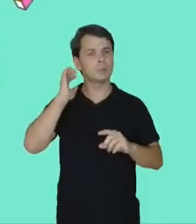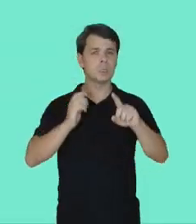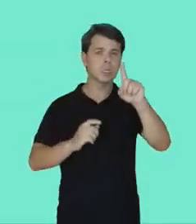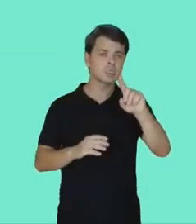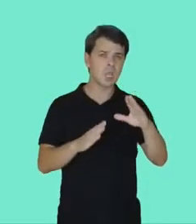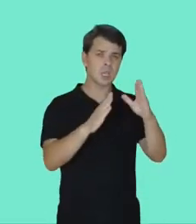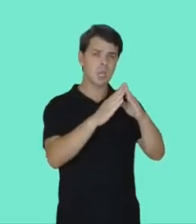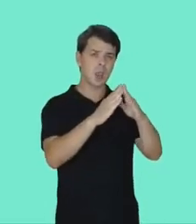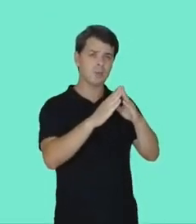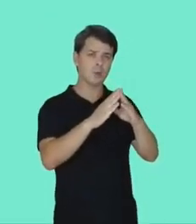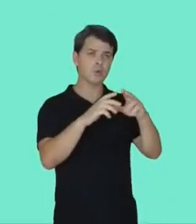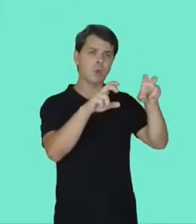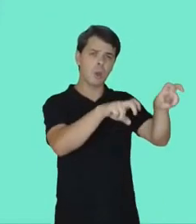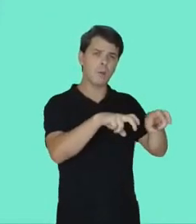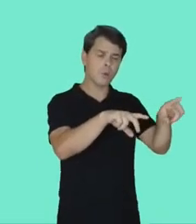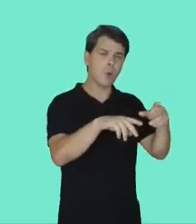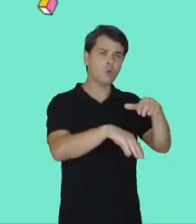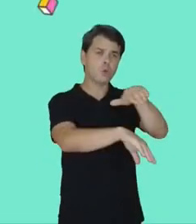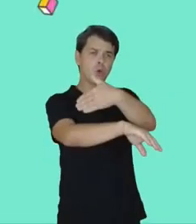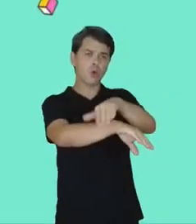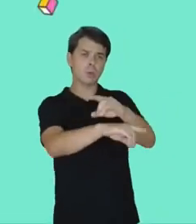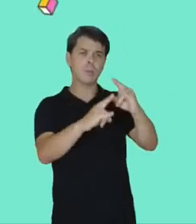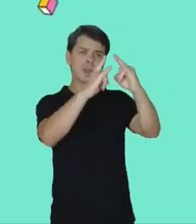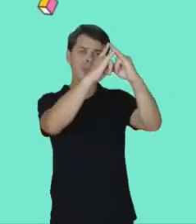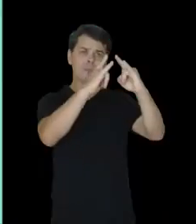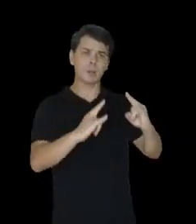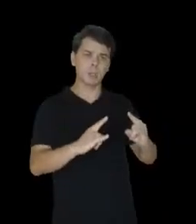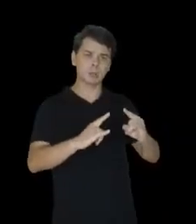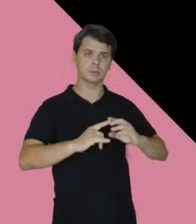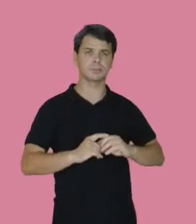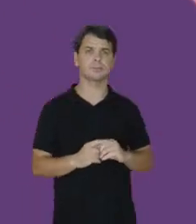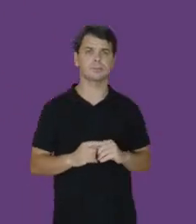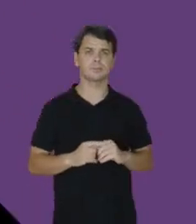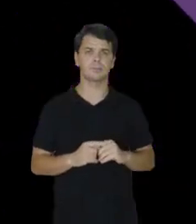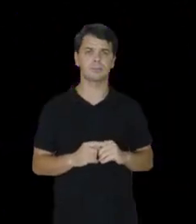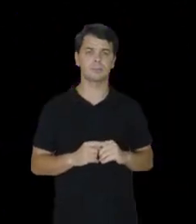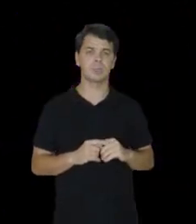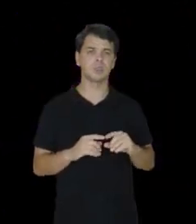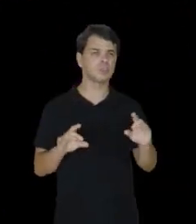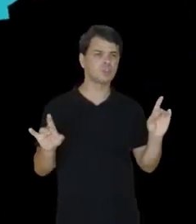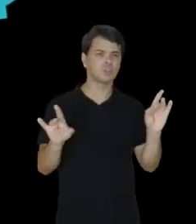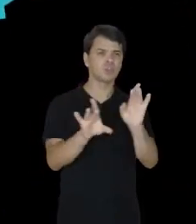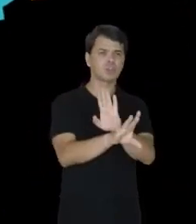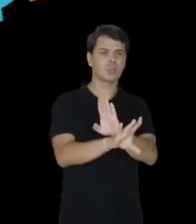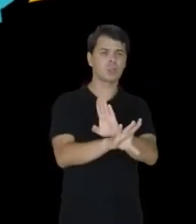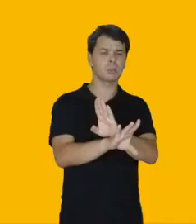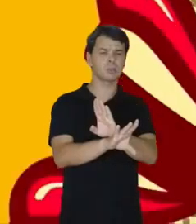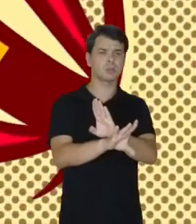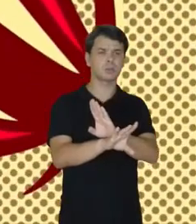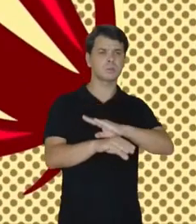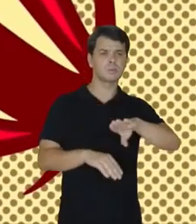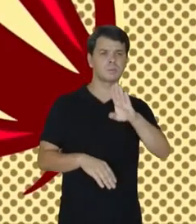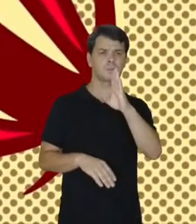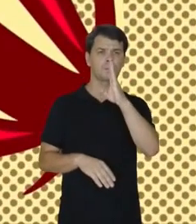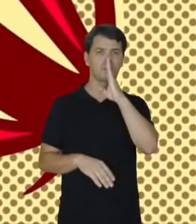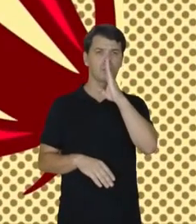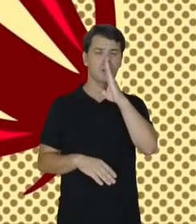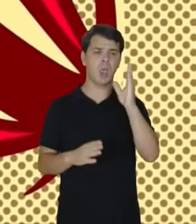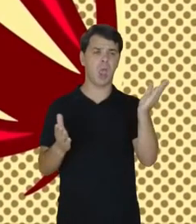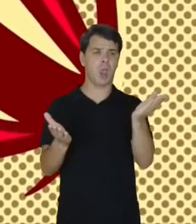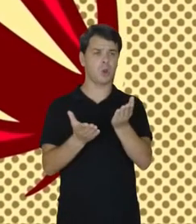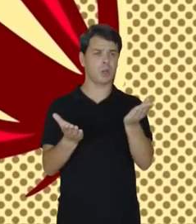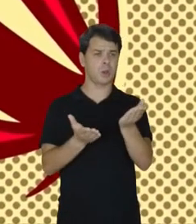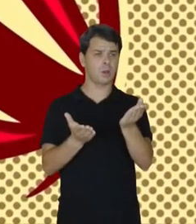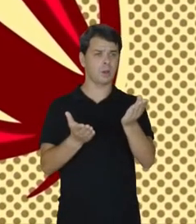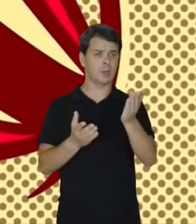Seja em casa, no campo, na rua ou na praça. Chega de mordaça,